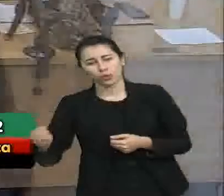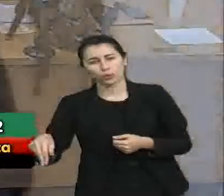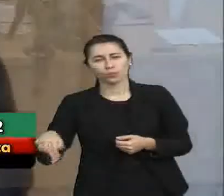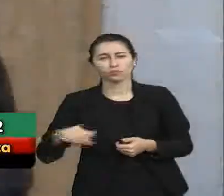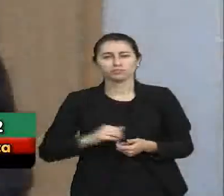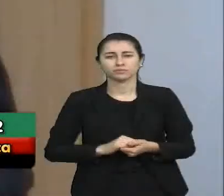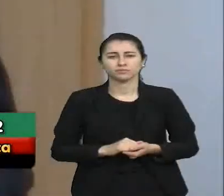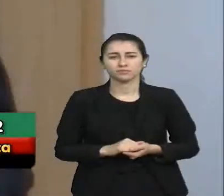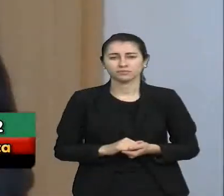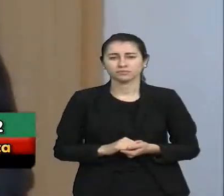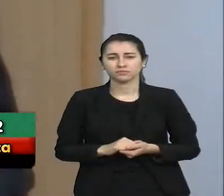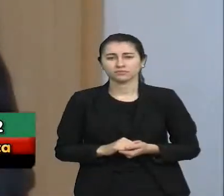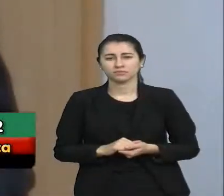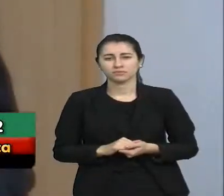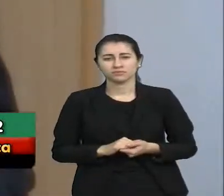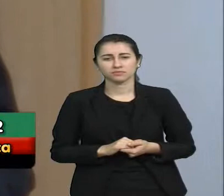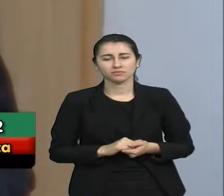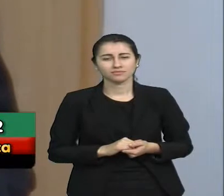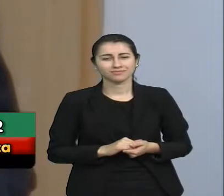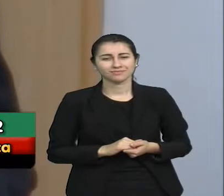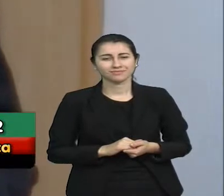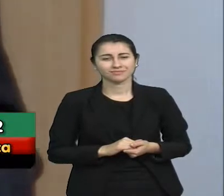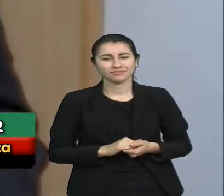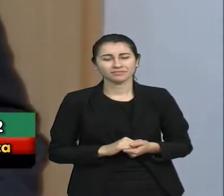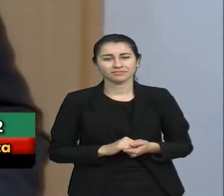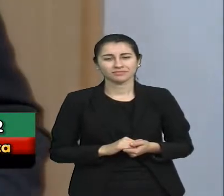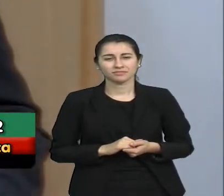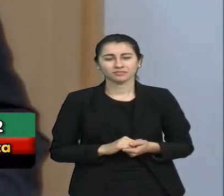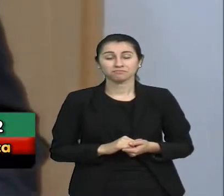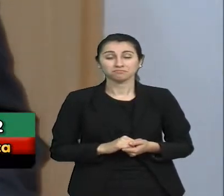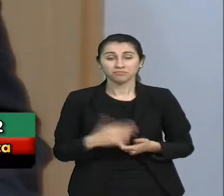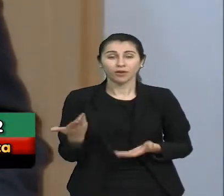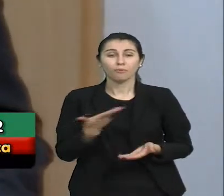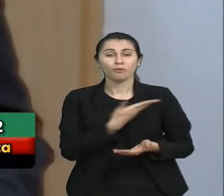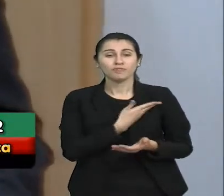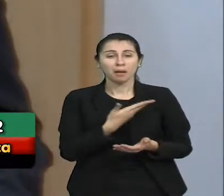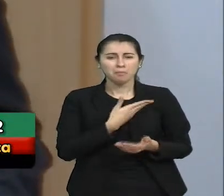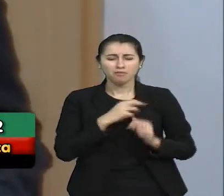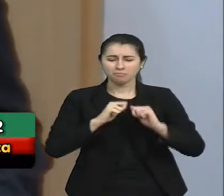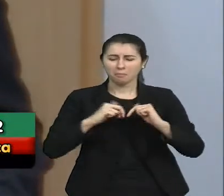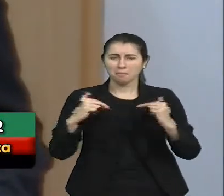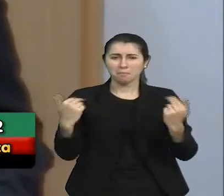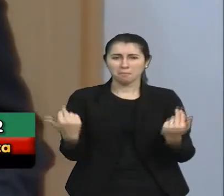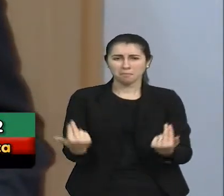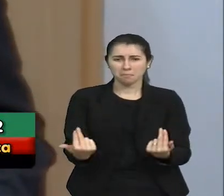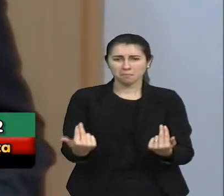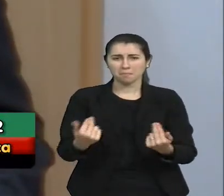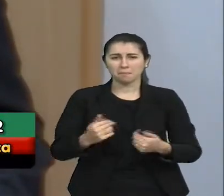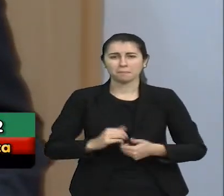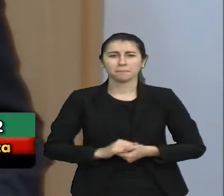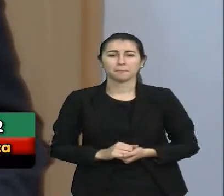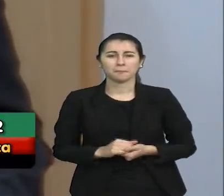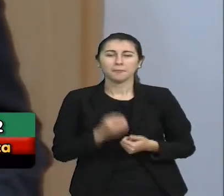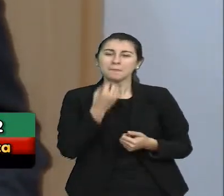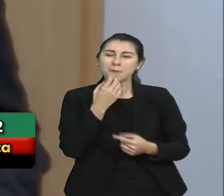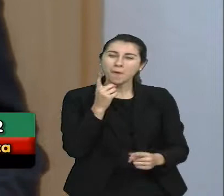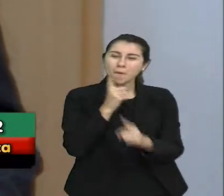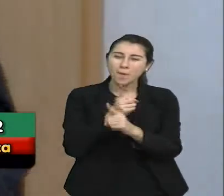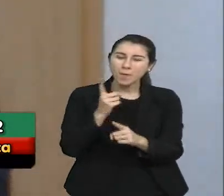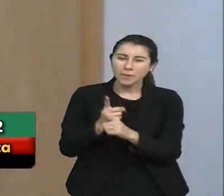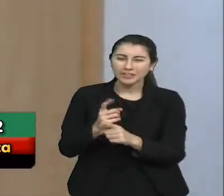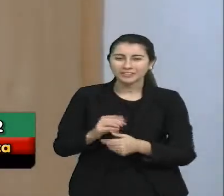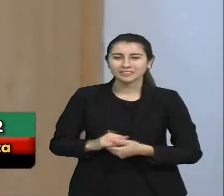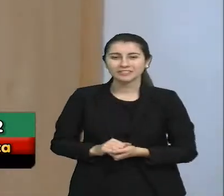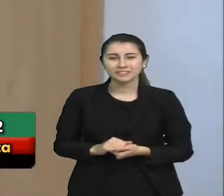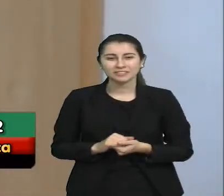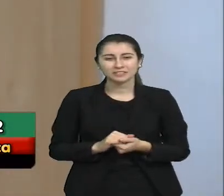casa de Angola, né? Foi muito produtivo. Aos meus amigos ali da mesa, muito bom conversar com vocês.